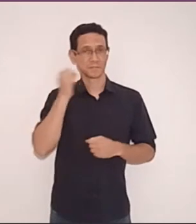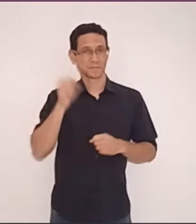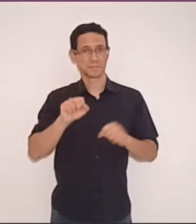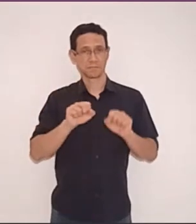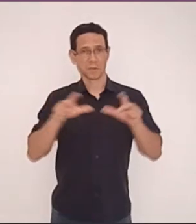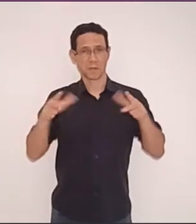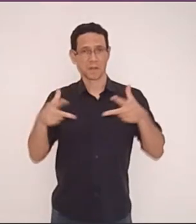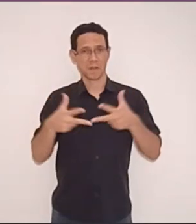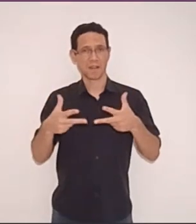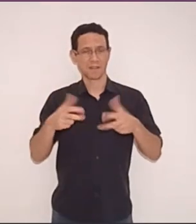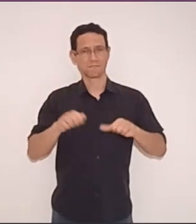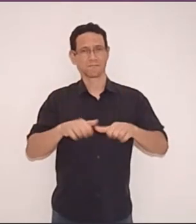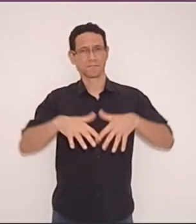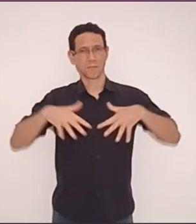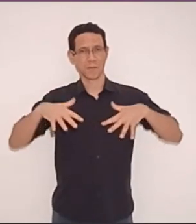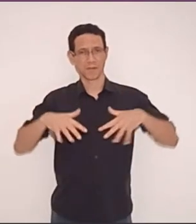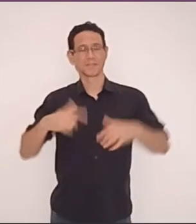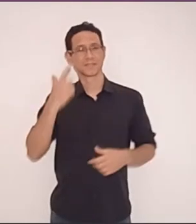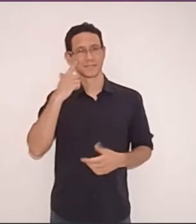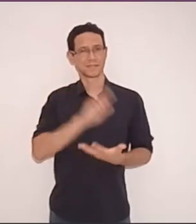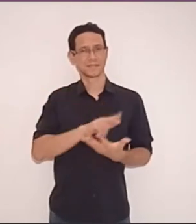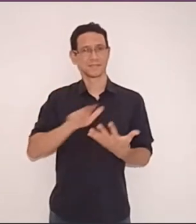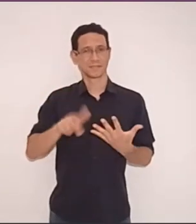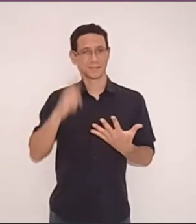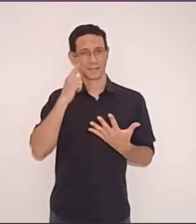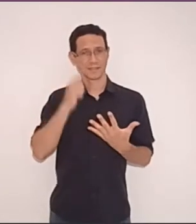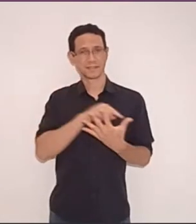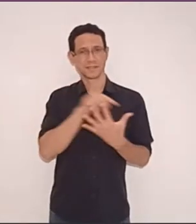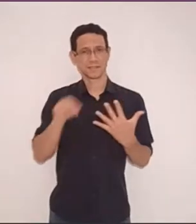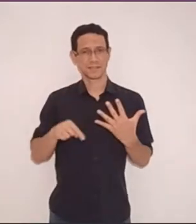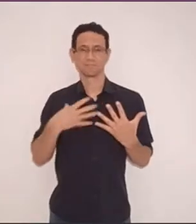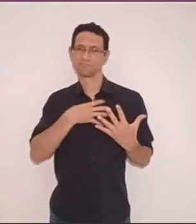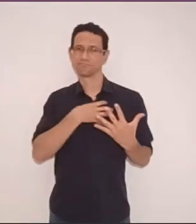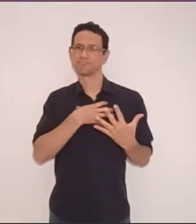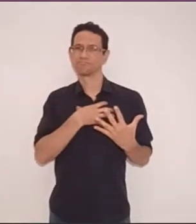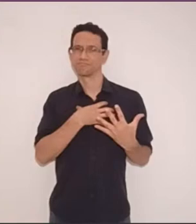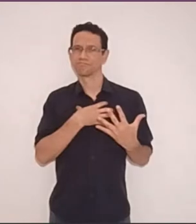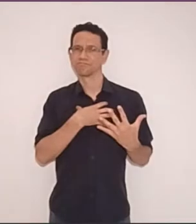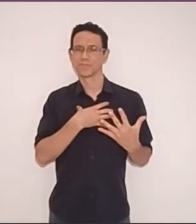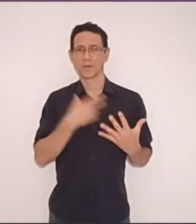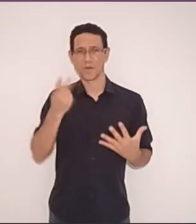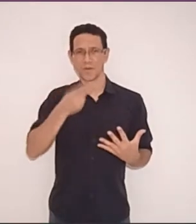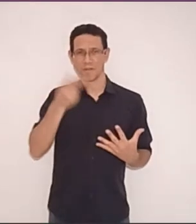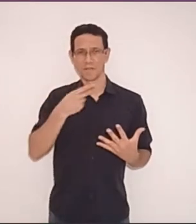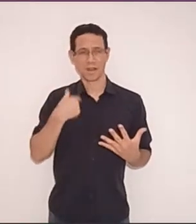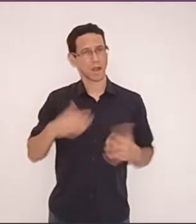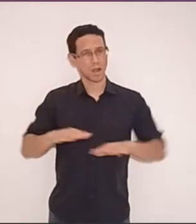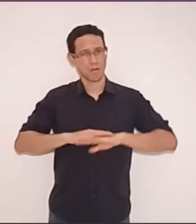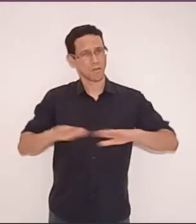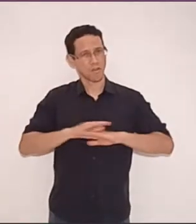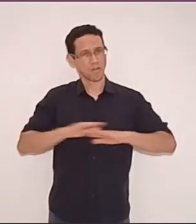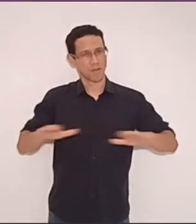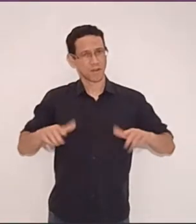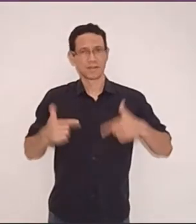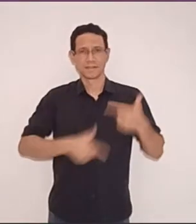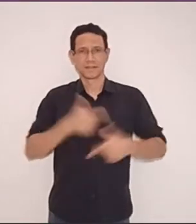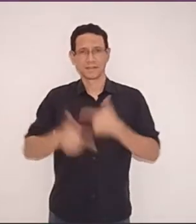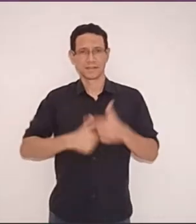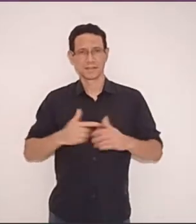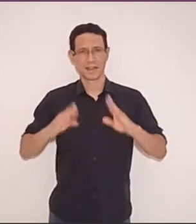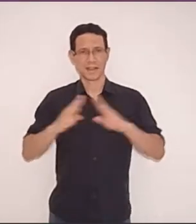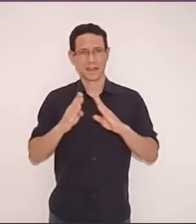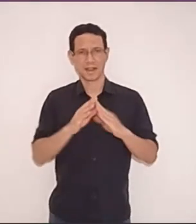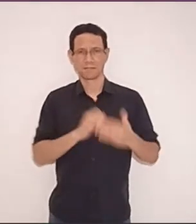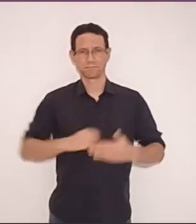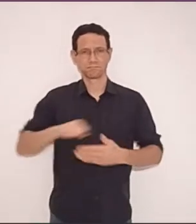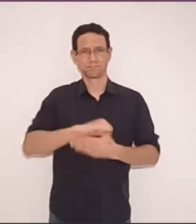então a mais questões que me atinge que ocupava Eu Não Sou doméstica mais mas é uma profissão